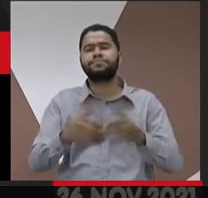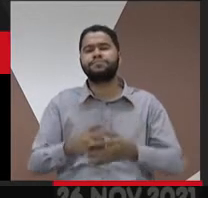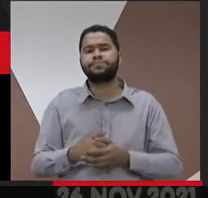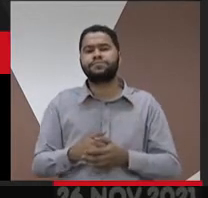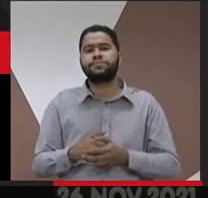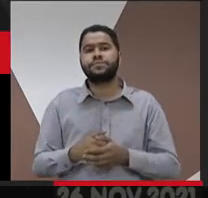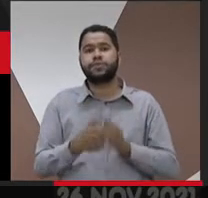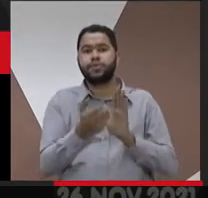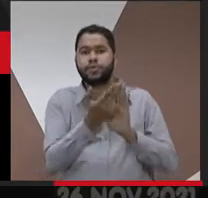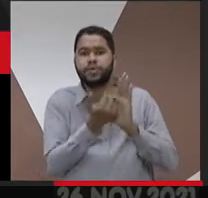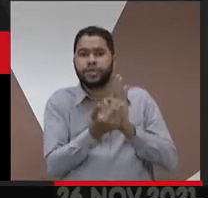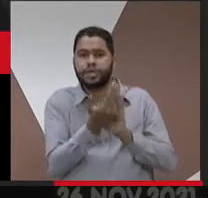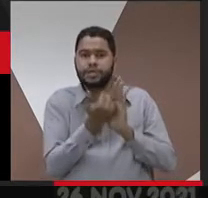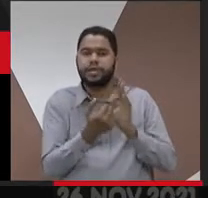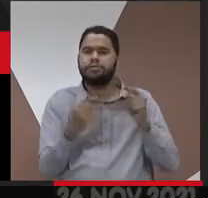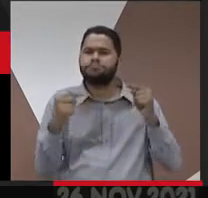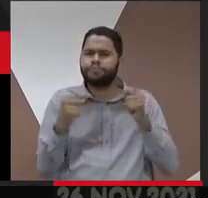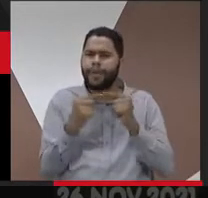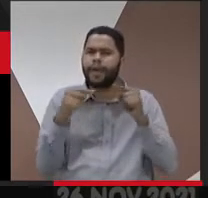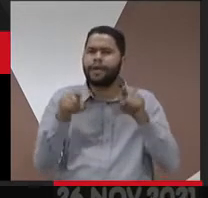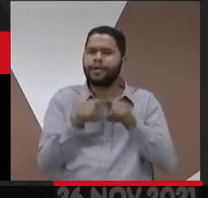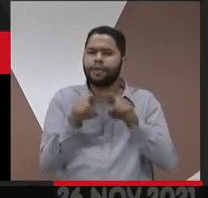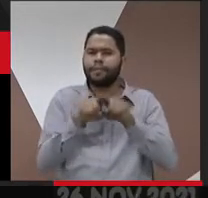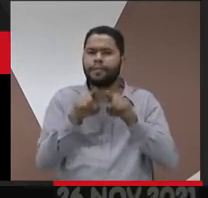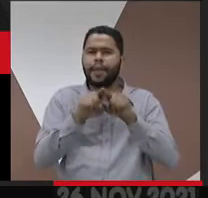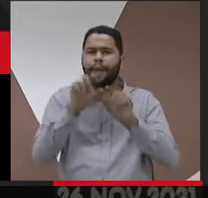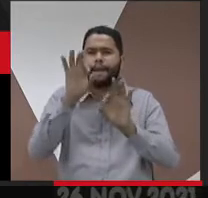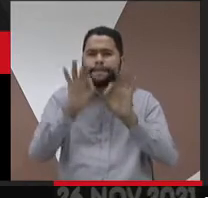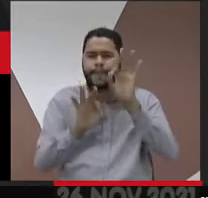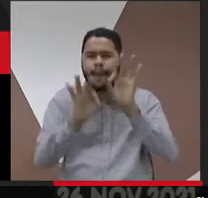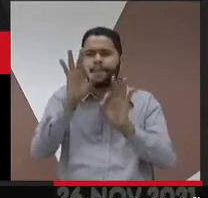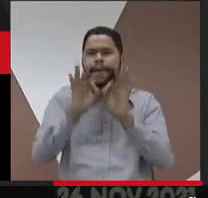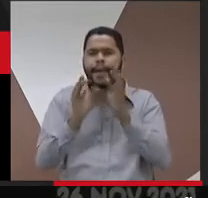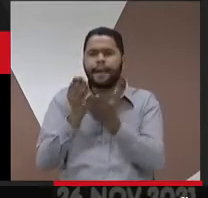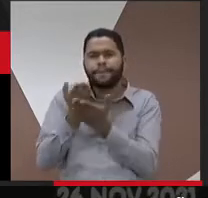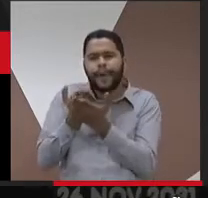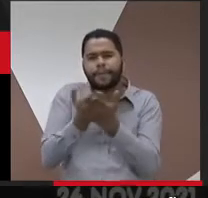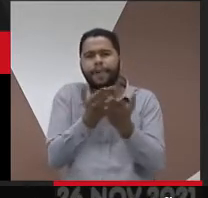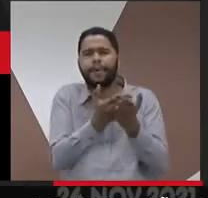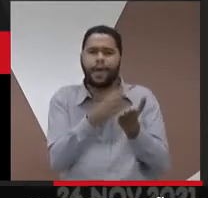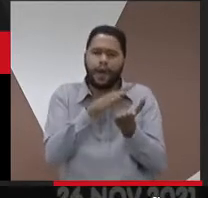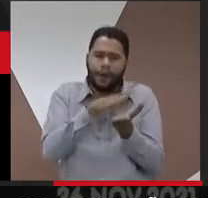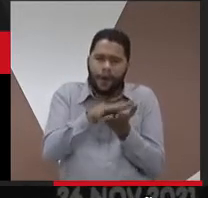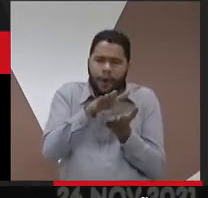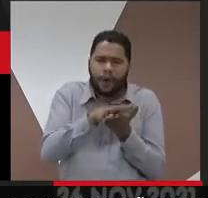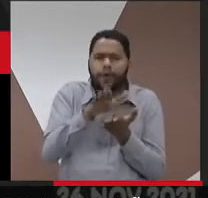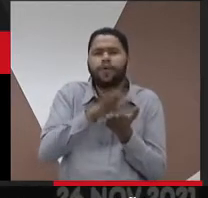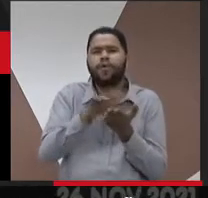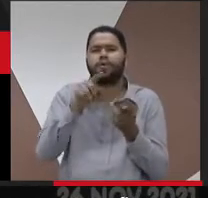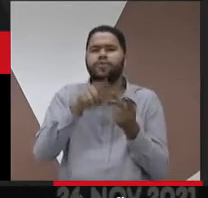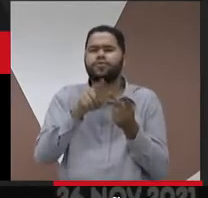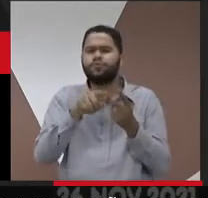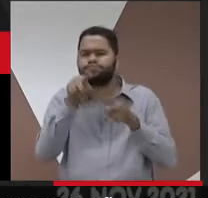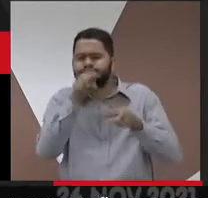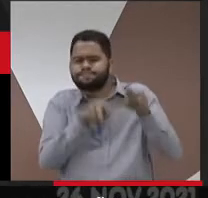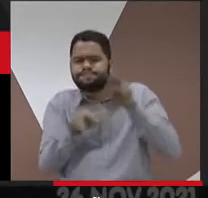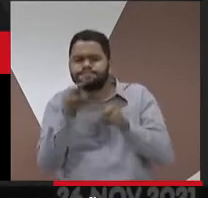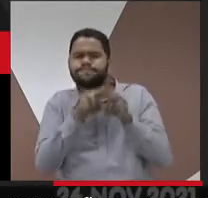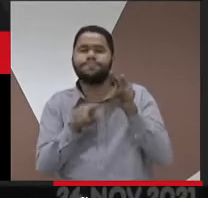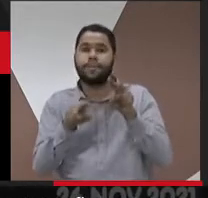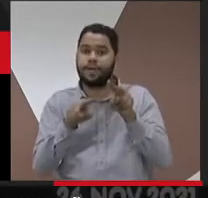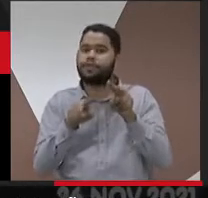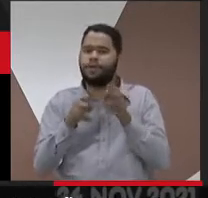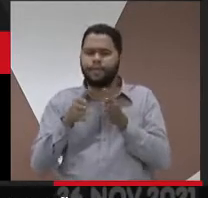no desenho, né? Isso envolve todo um reestudo de custos, de sondagem, etc. Então, esse traçado